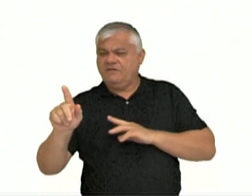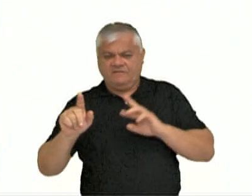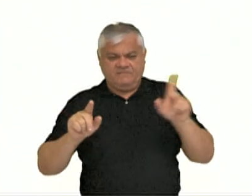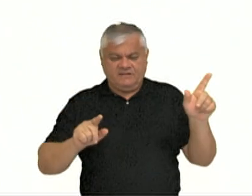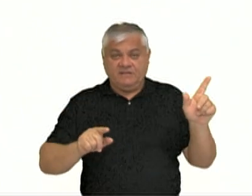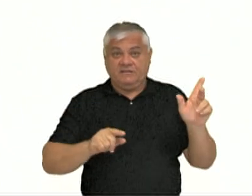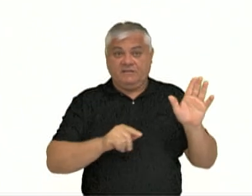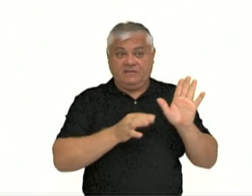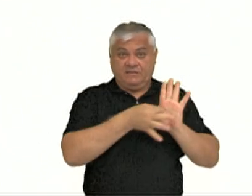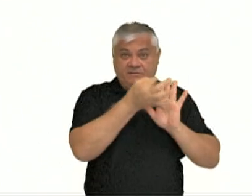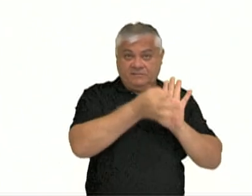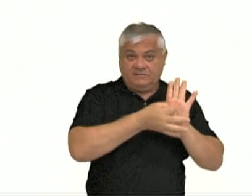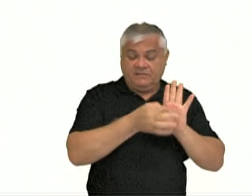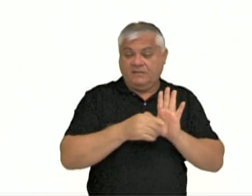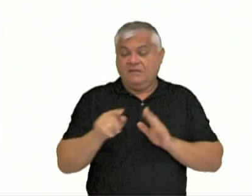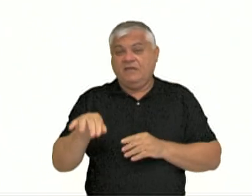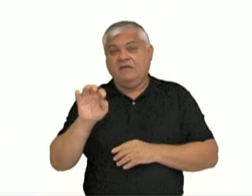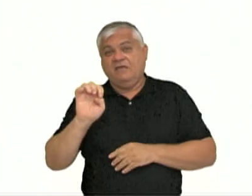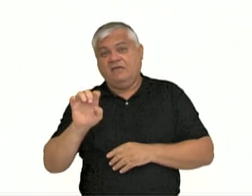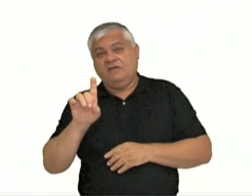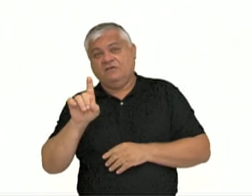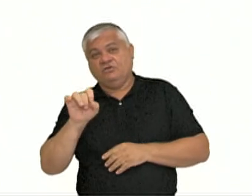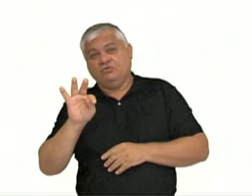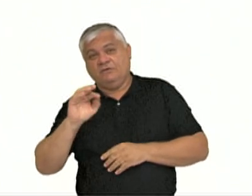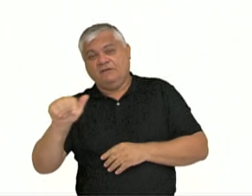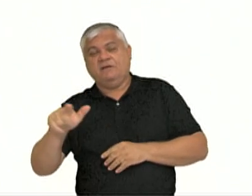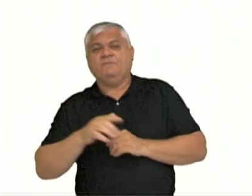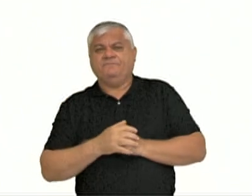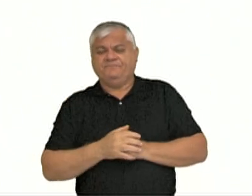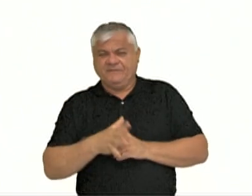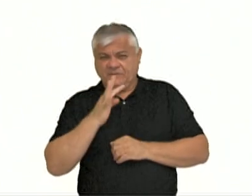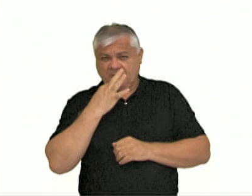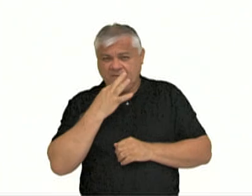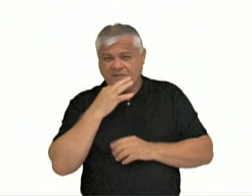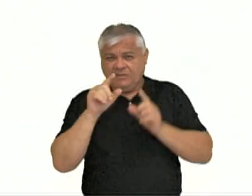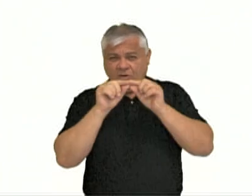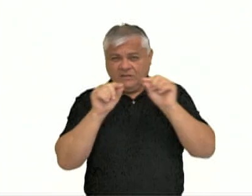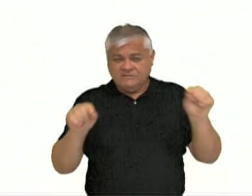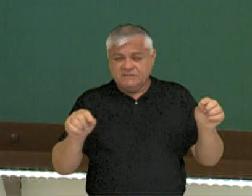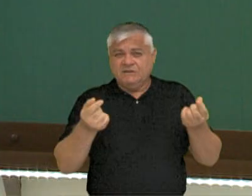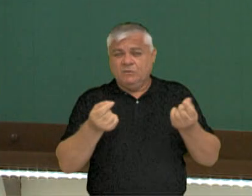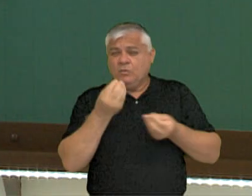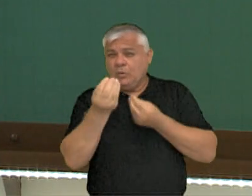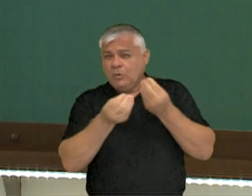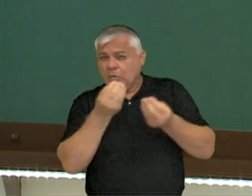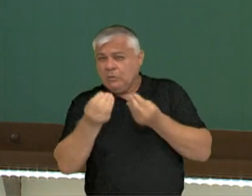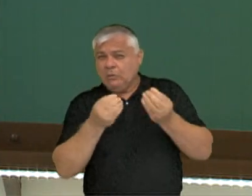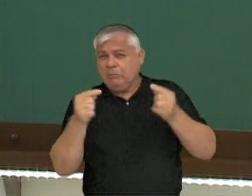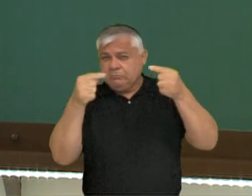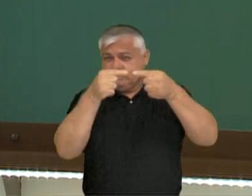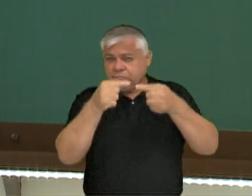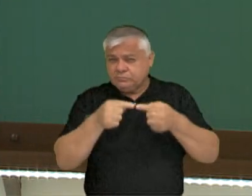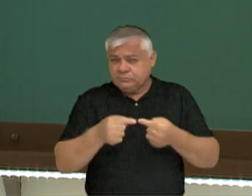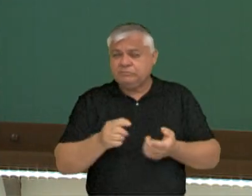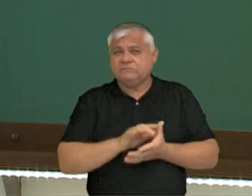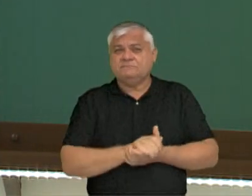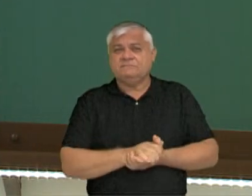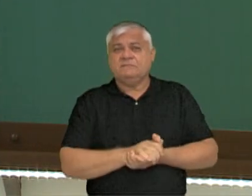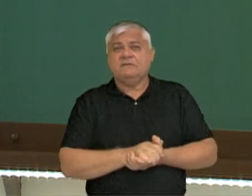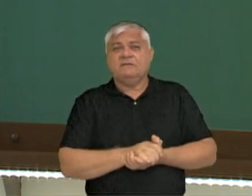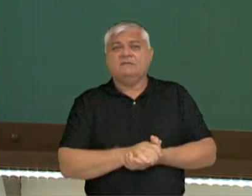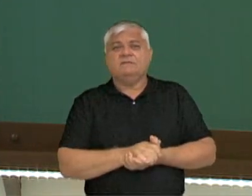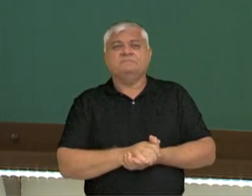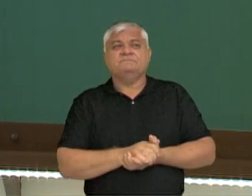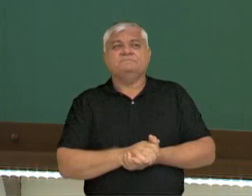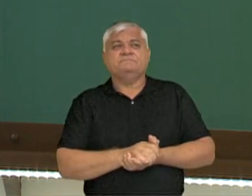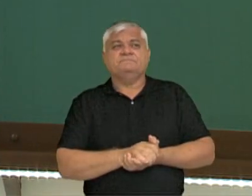opinião. Você conhece subordinadas e substantivas? Sabe como elas agem no texto? Qual é a função? Vamos ver isso a